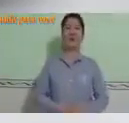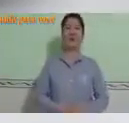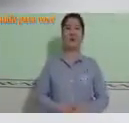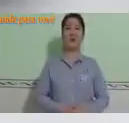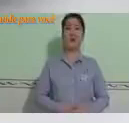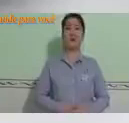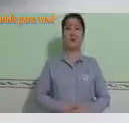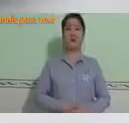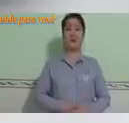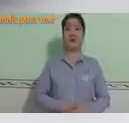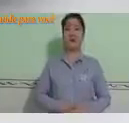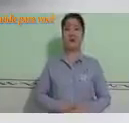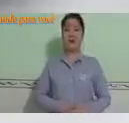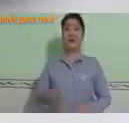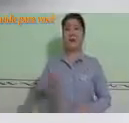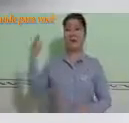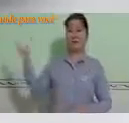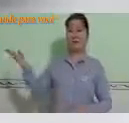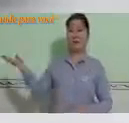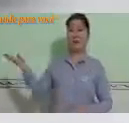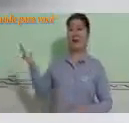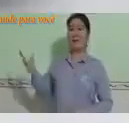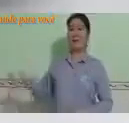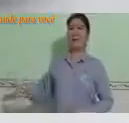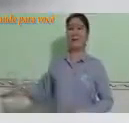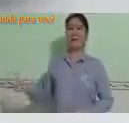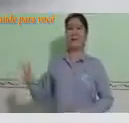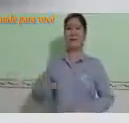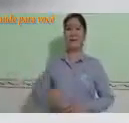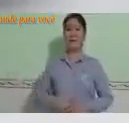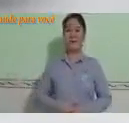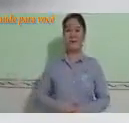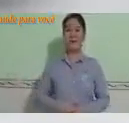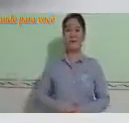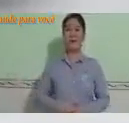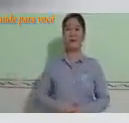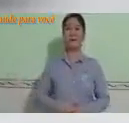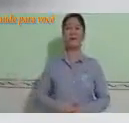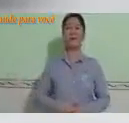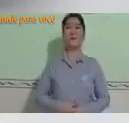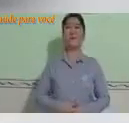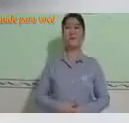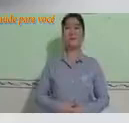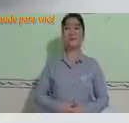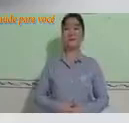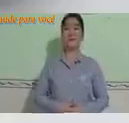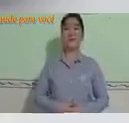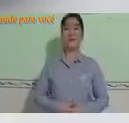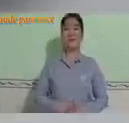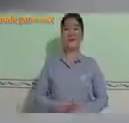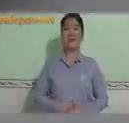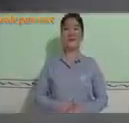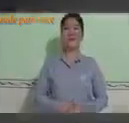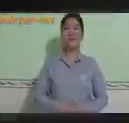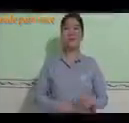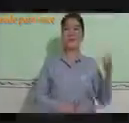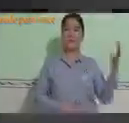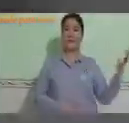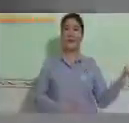CRCAD é 15% das pessoas que possuem essa paralisia facial periférica não se recuperam